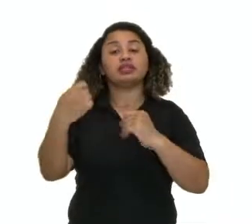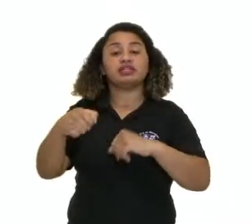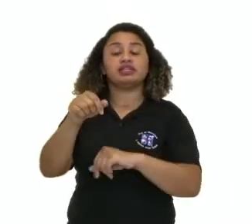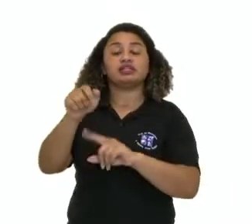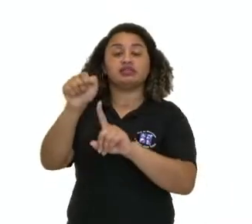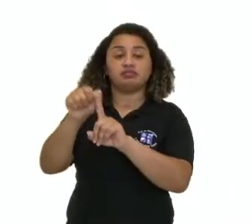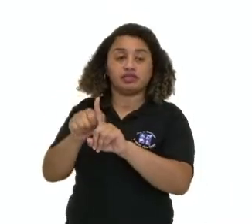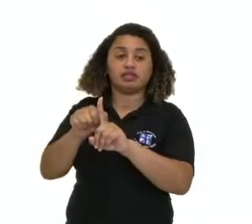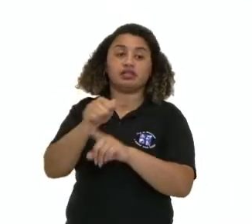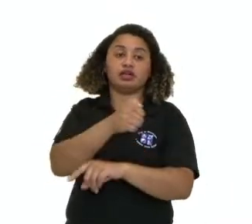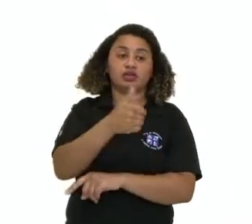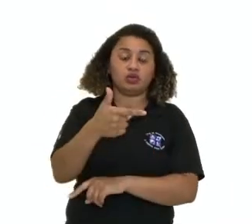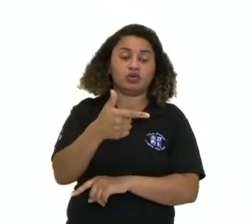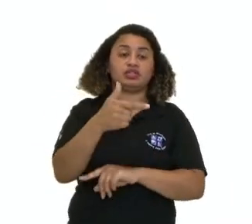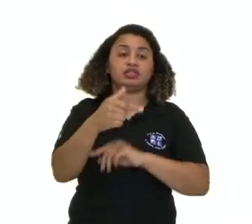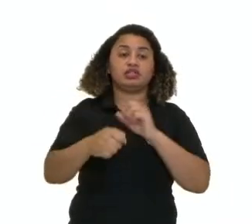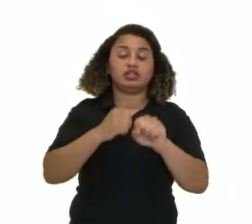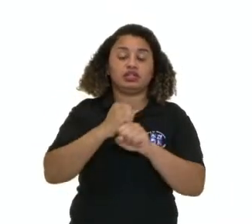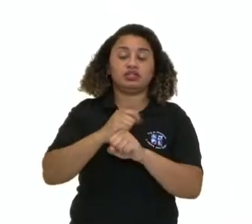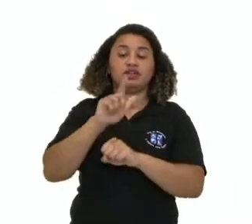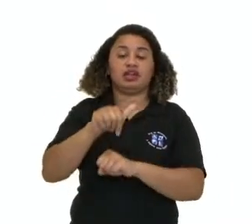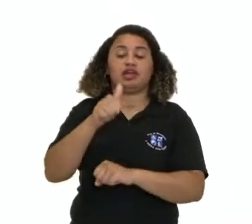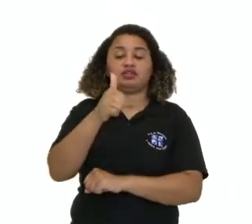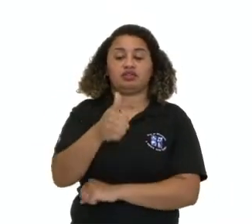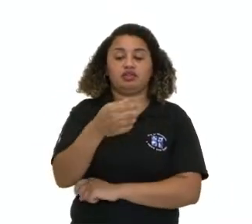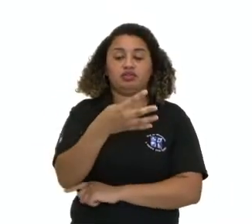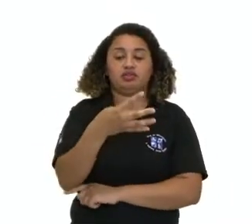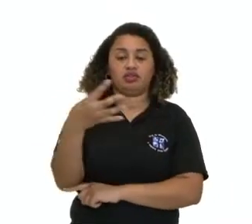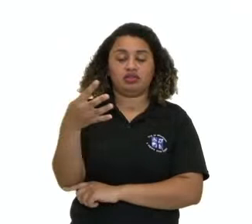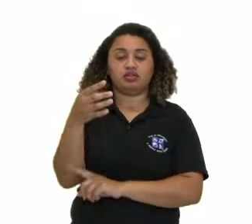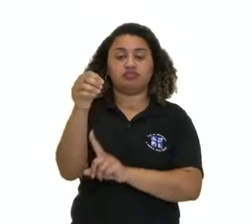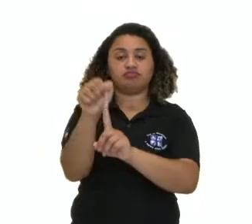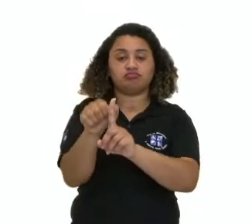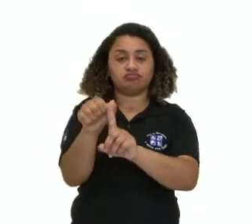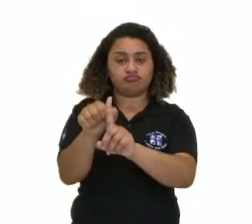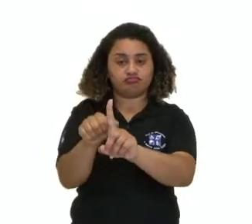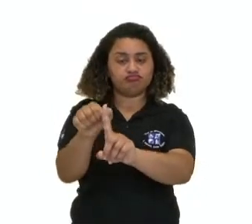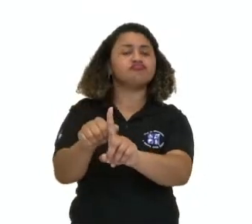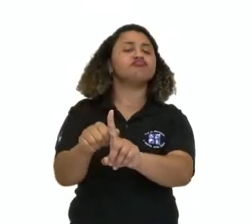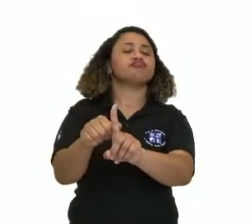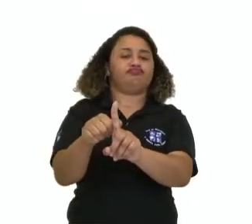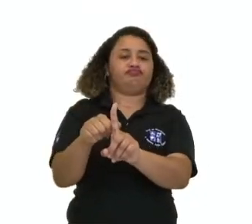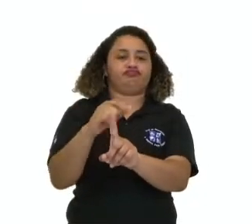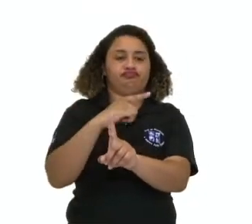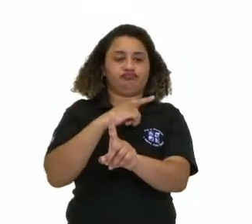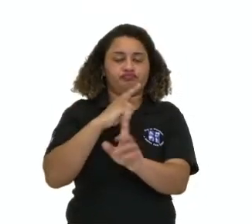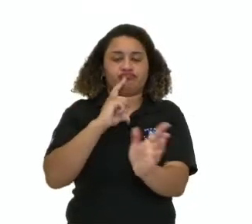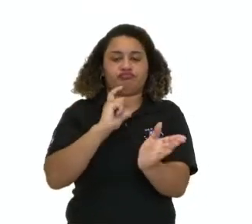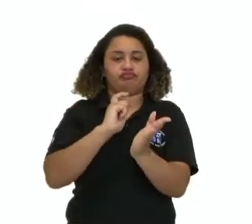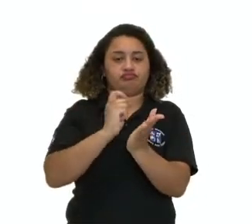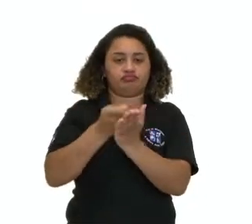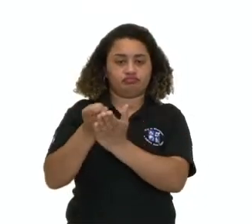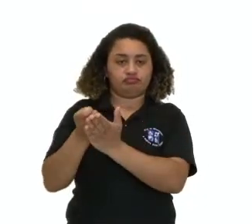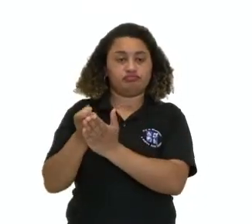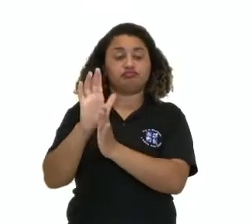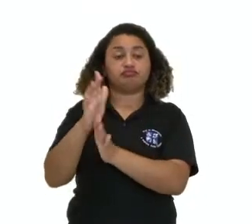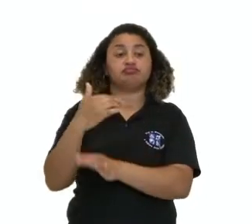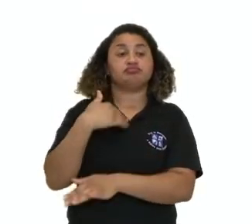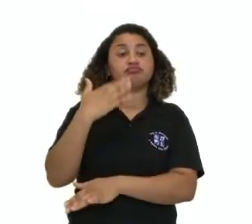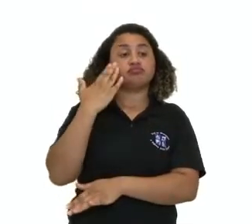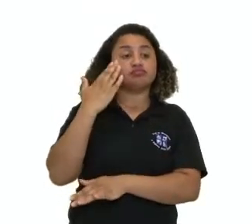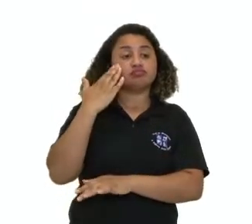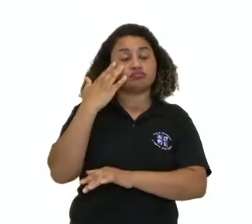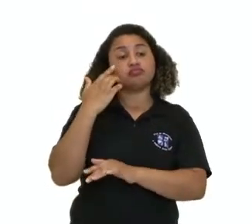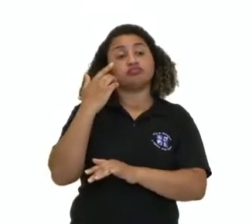12 anos é equivalente a 144 meses. Eu já sei que para a